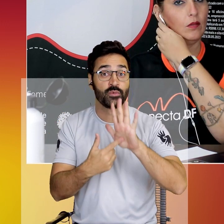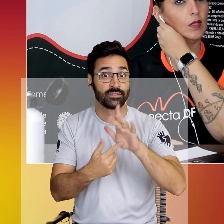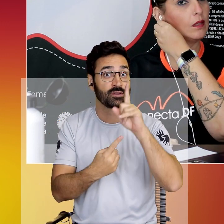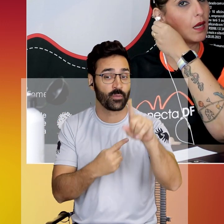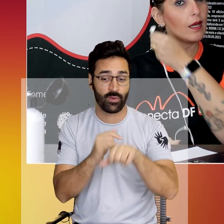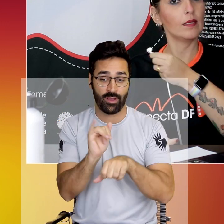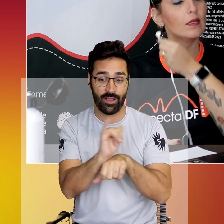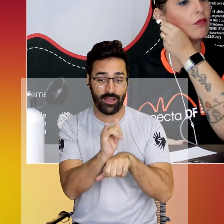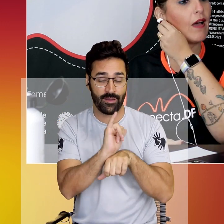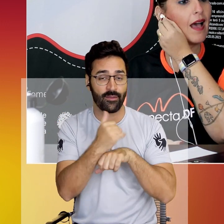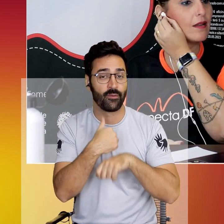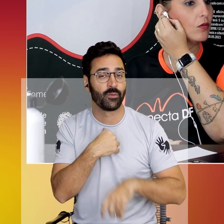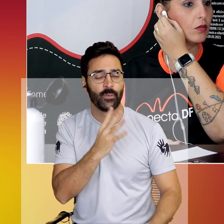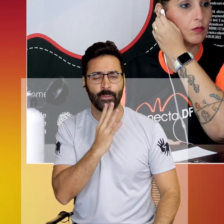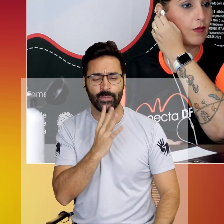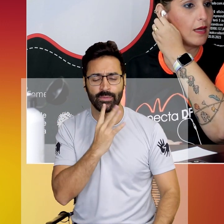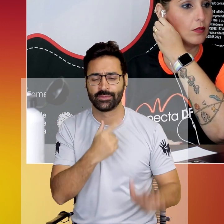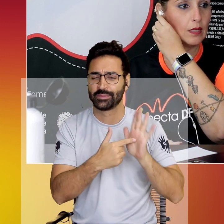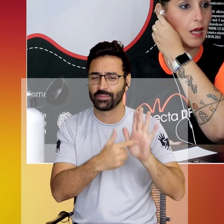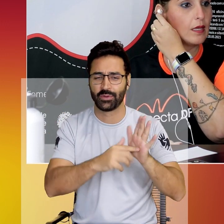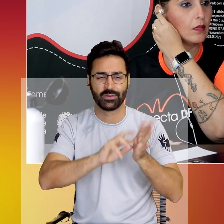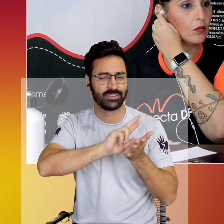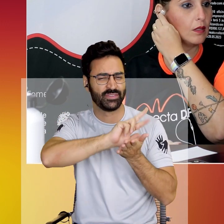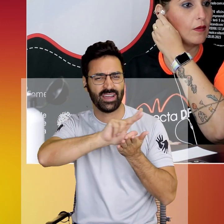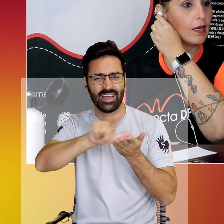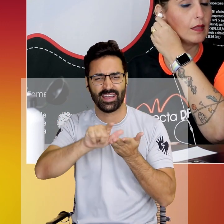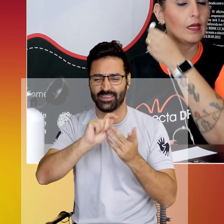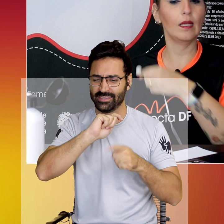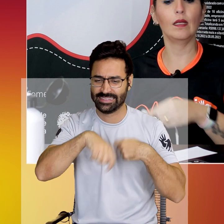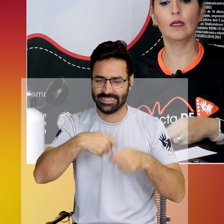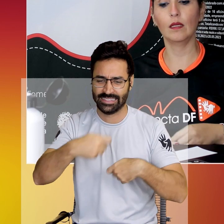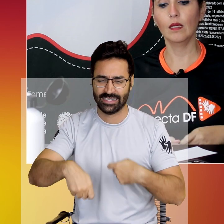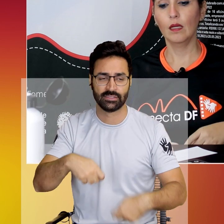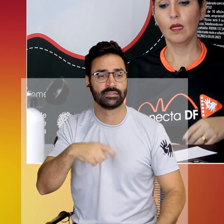conheço, que Aham. traz vários sinais, inclusive ela tem